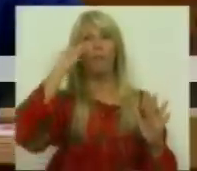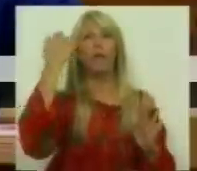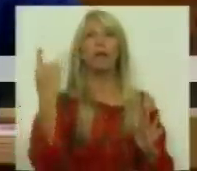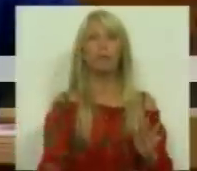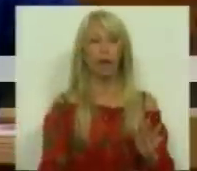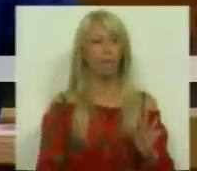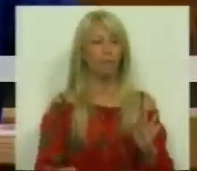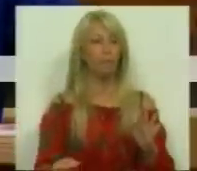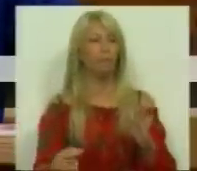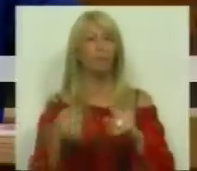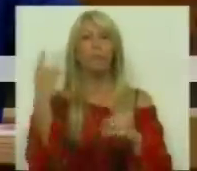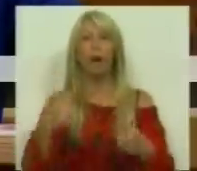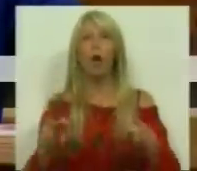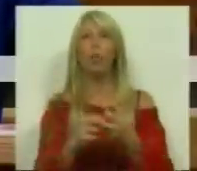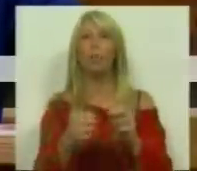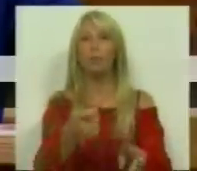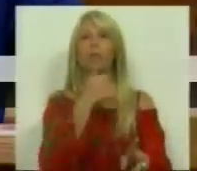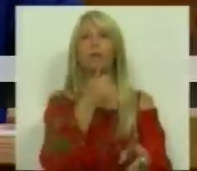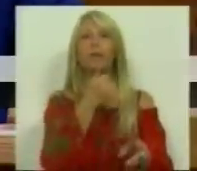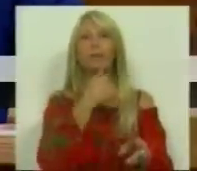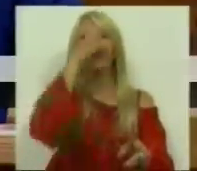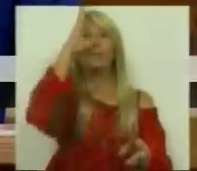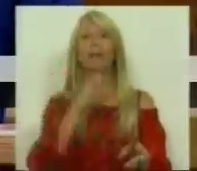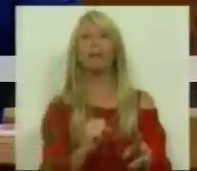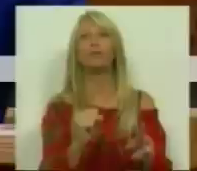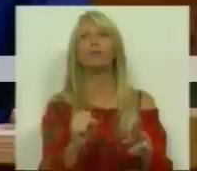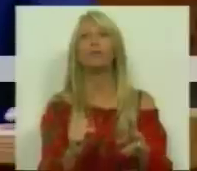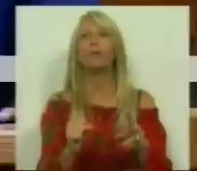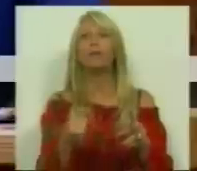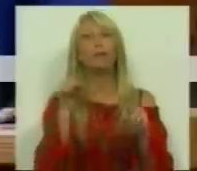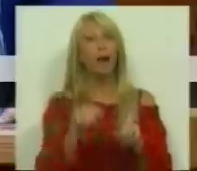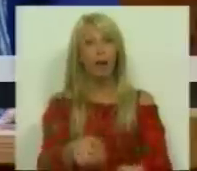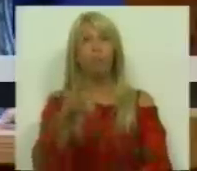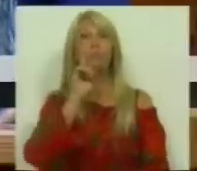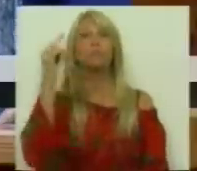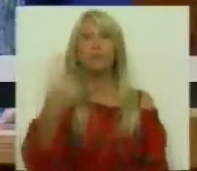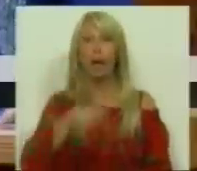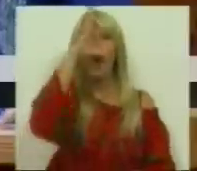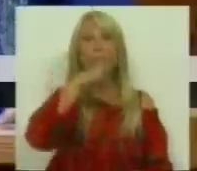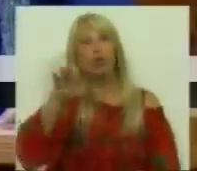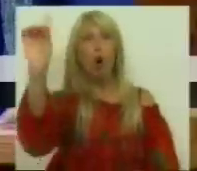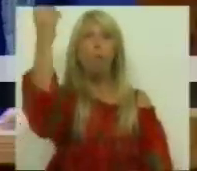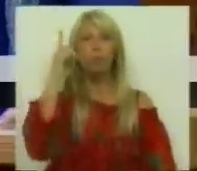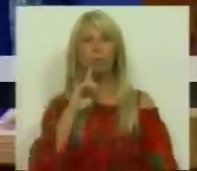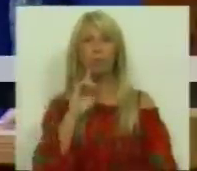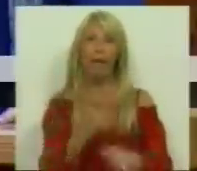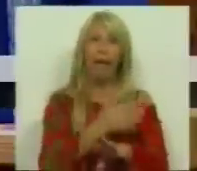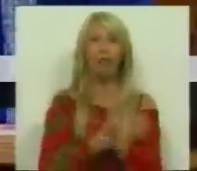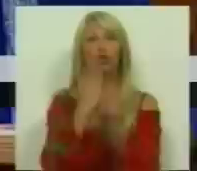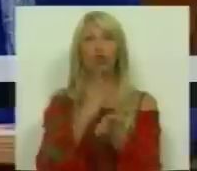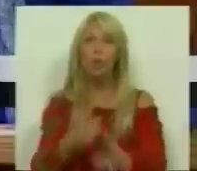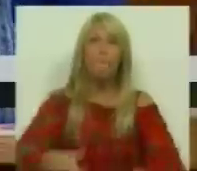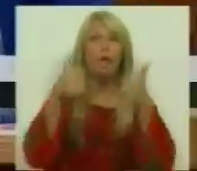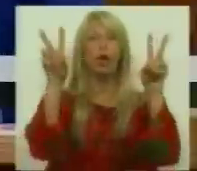na decisão do Governo. Isto é ilegal. O Ministro devia ter estudado melhor o assunto. A lei